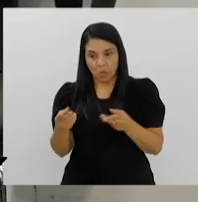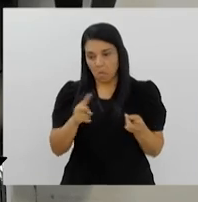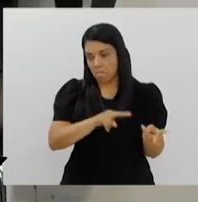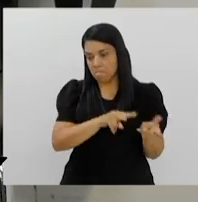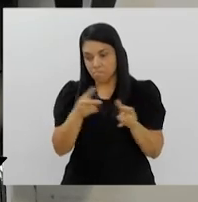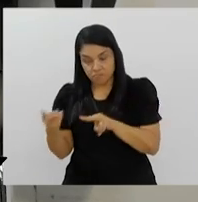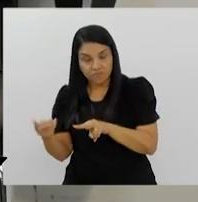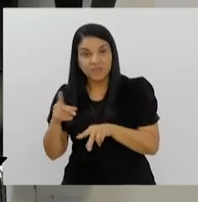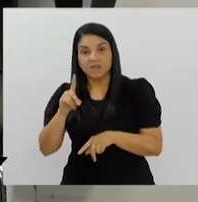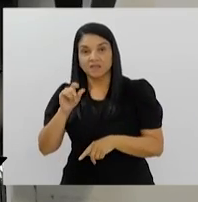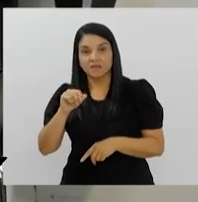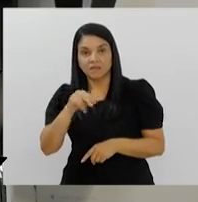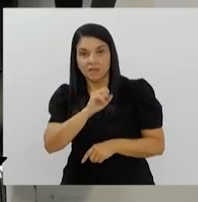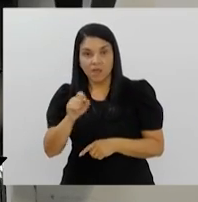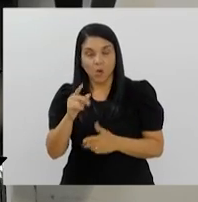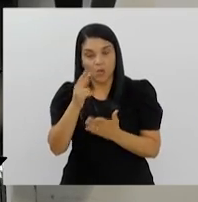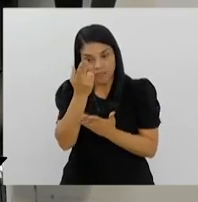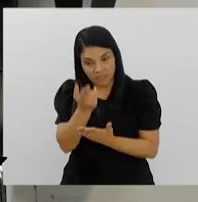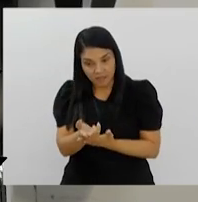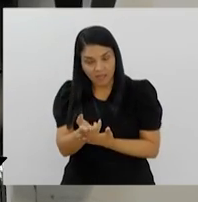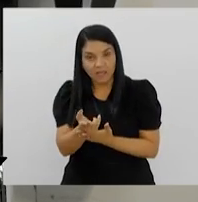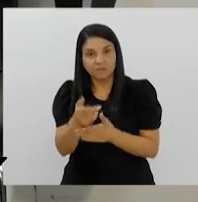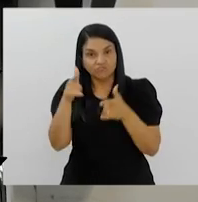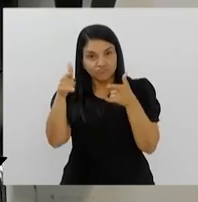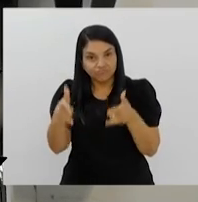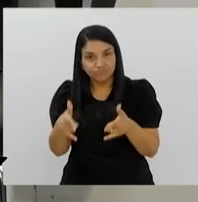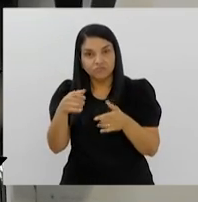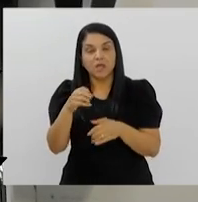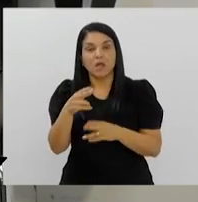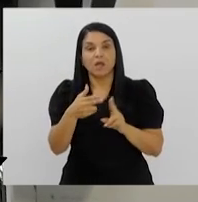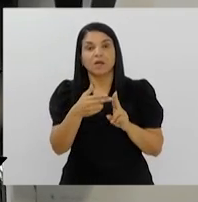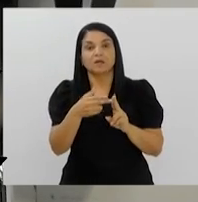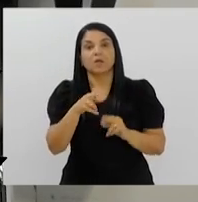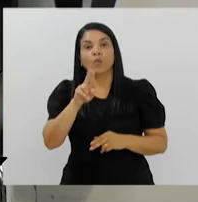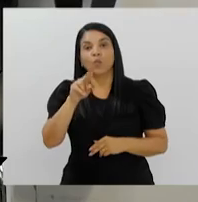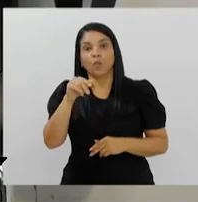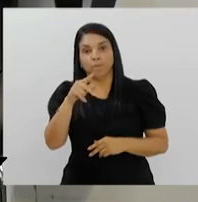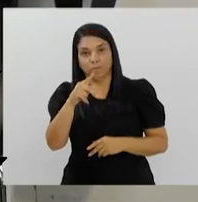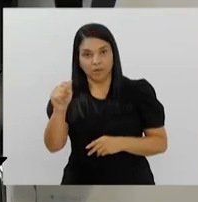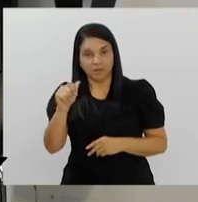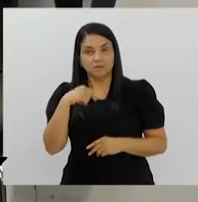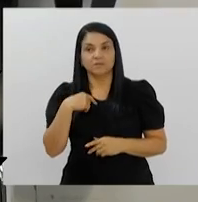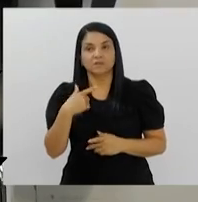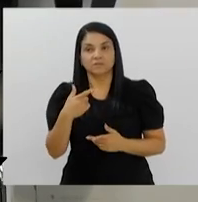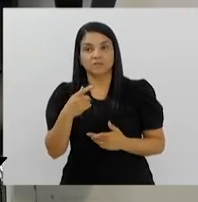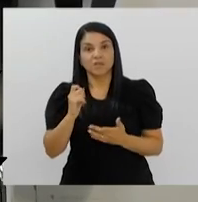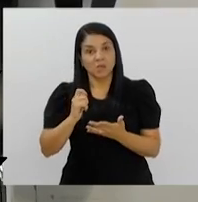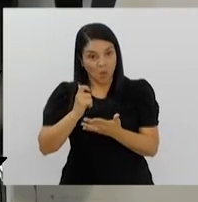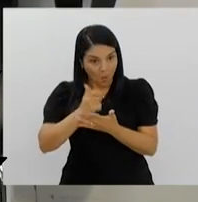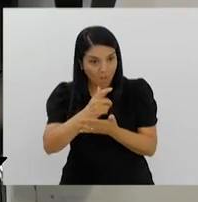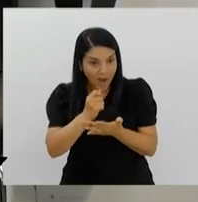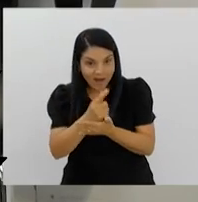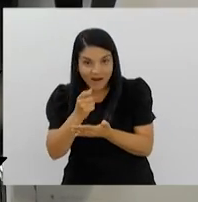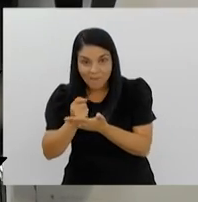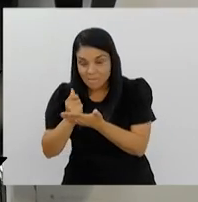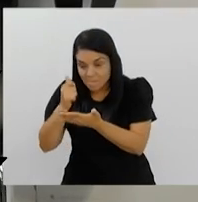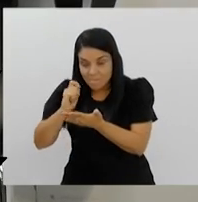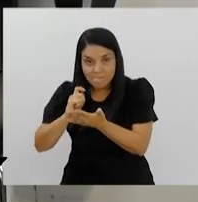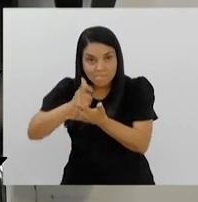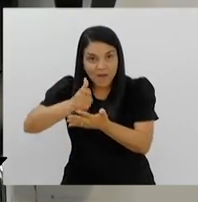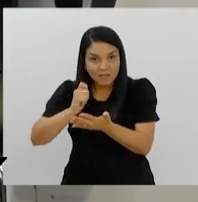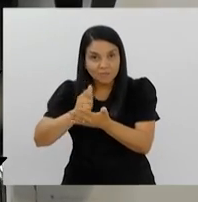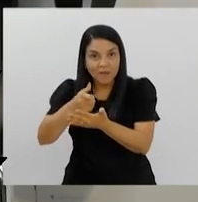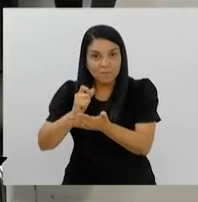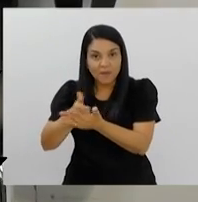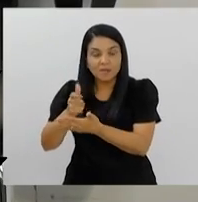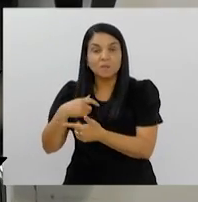ficou internado na UPA quando ele ficou doente e eu e pagando o plano exatamente pagando o plano